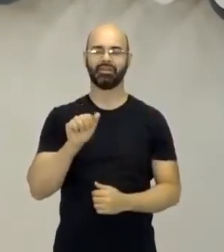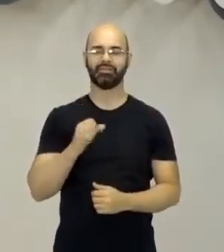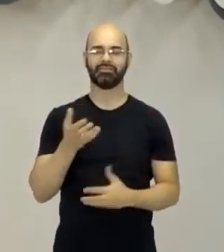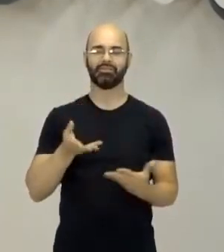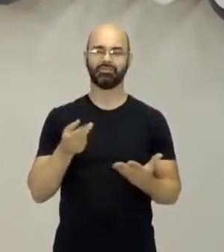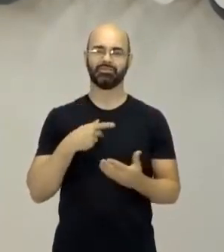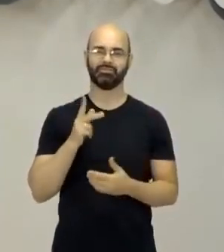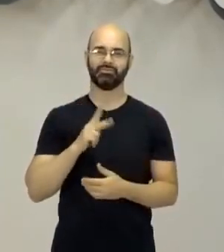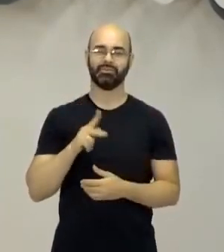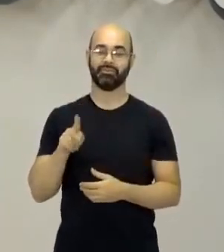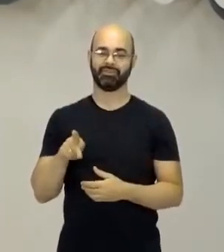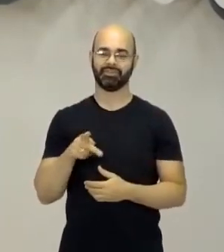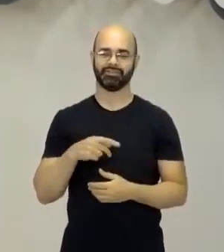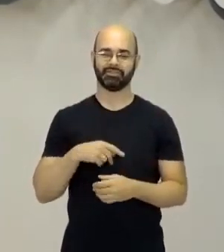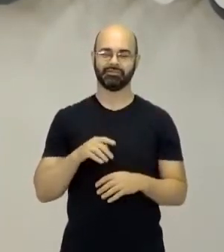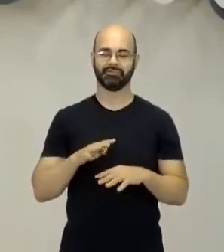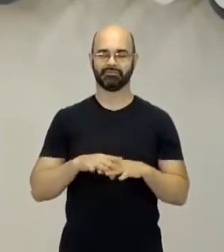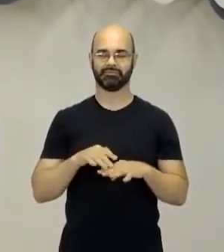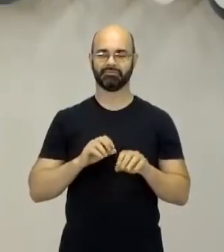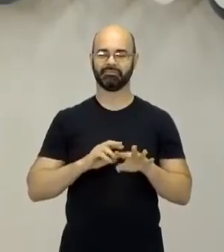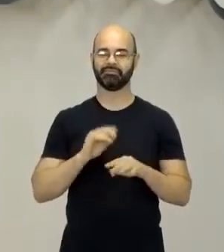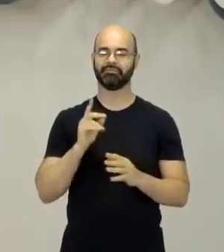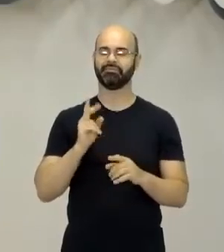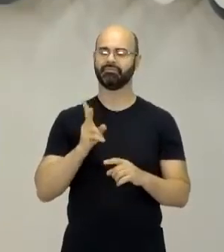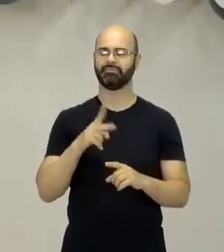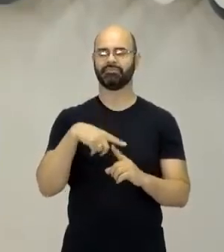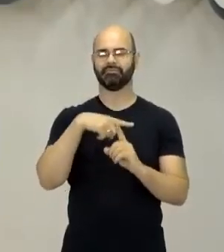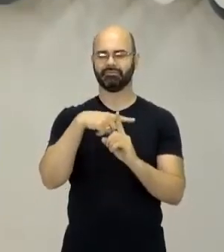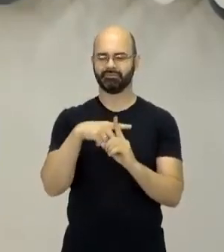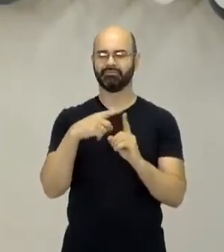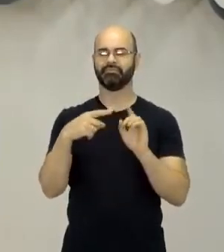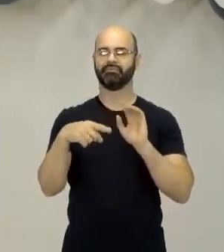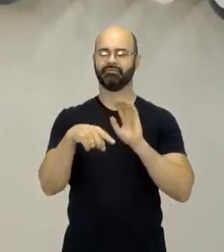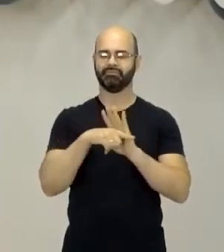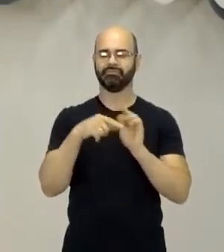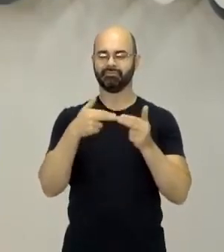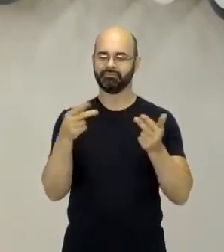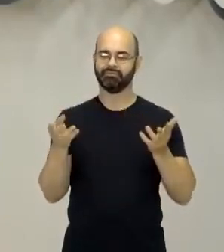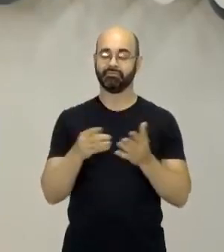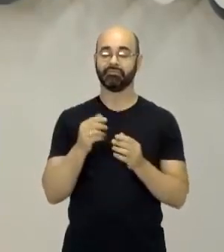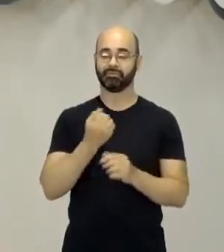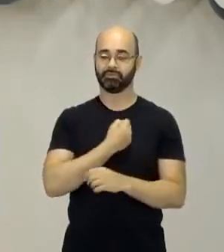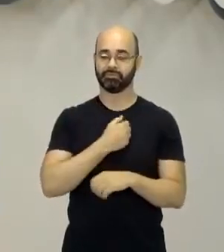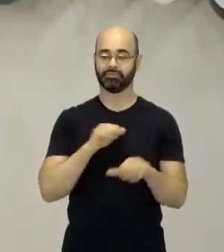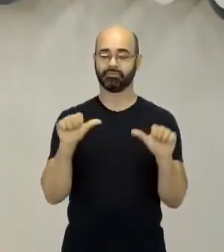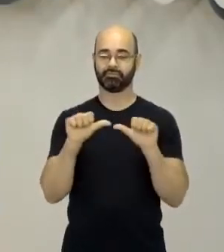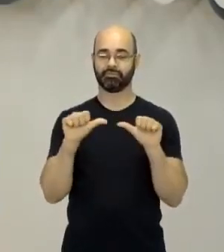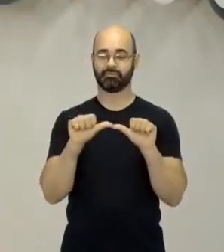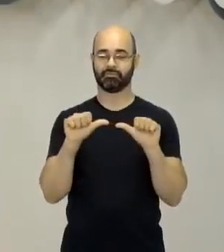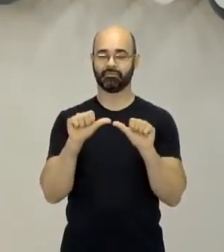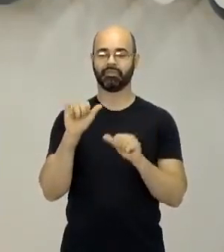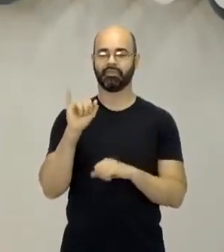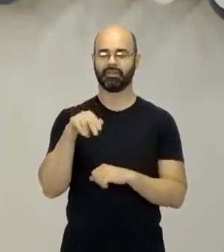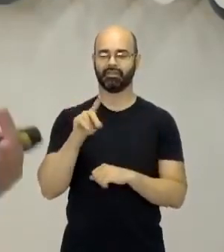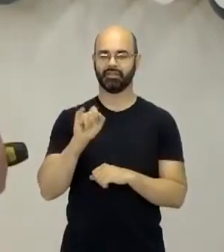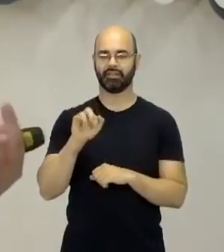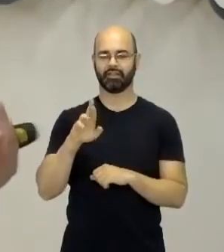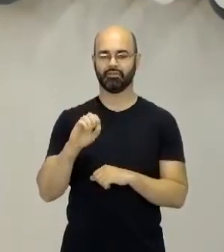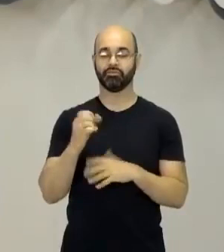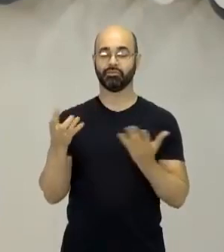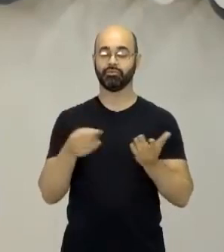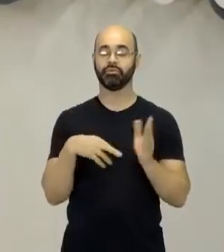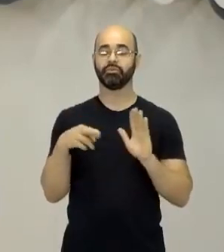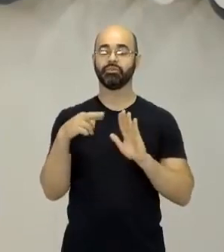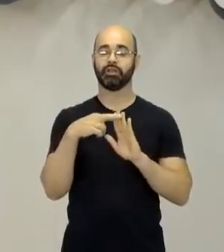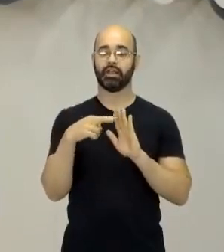aí continuar a ideia das operações, né? Essa ideia com os números inteiros. E hoje nós vamos fazer a tal da regra de